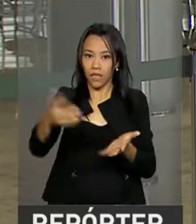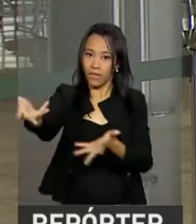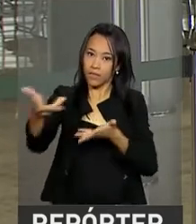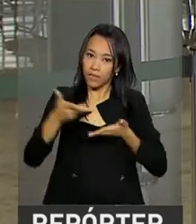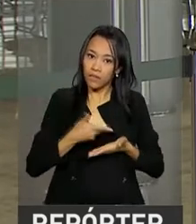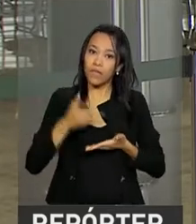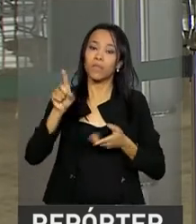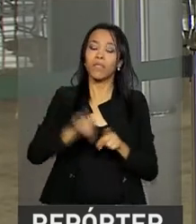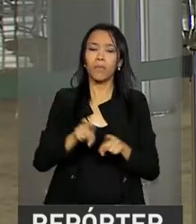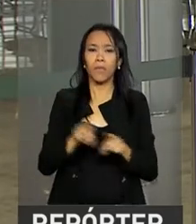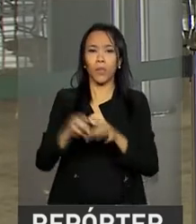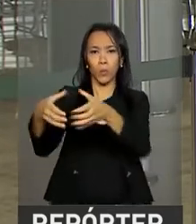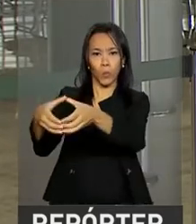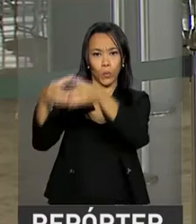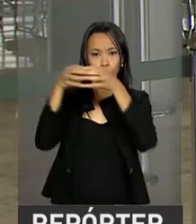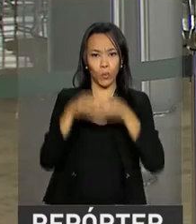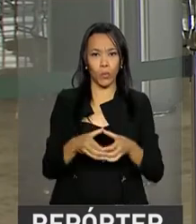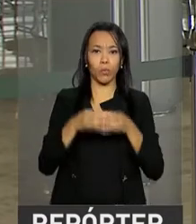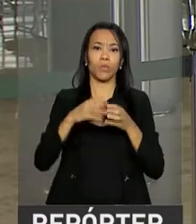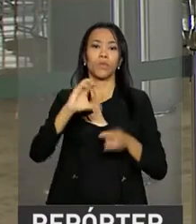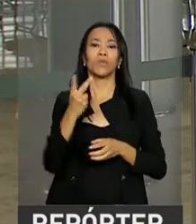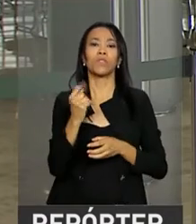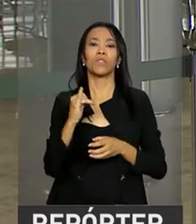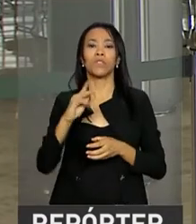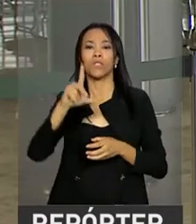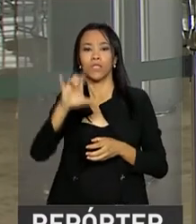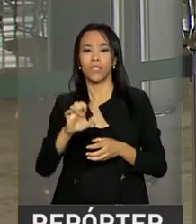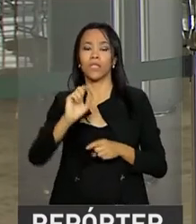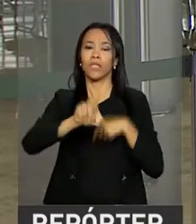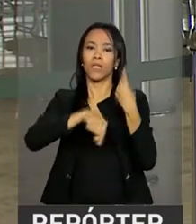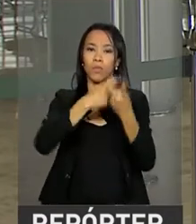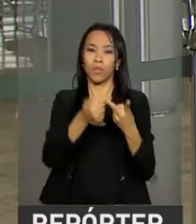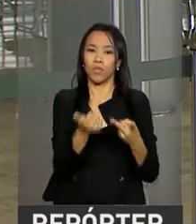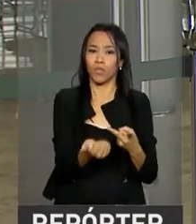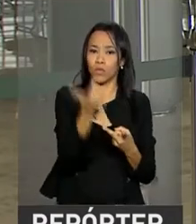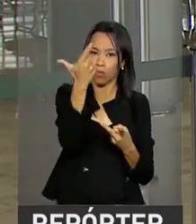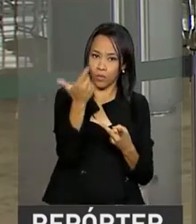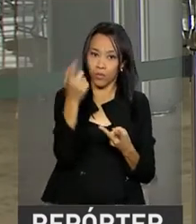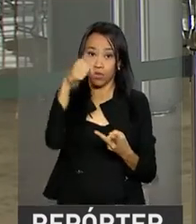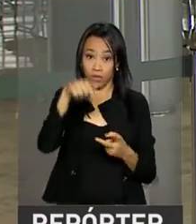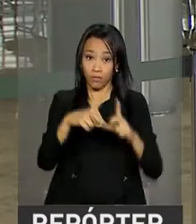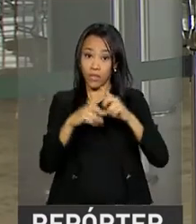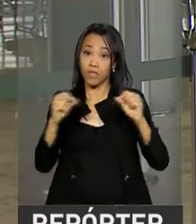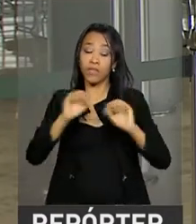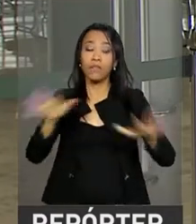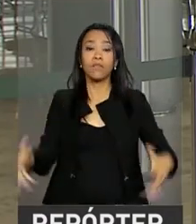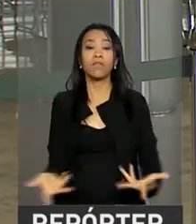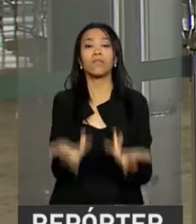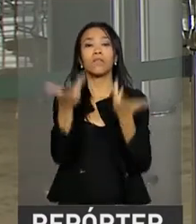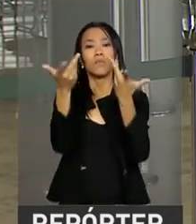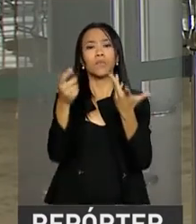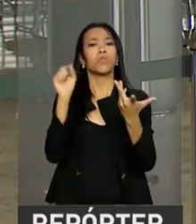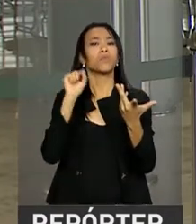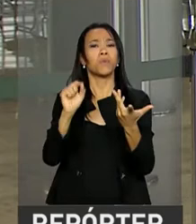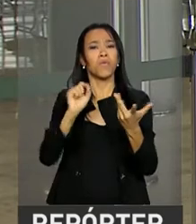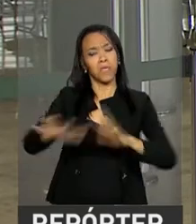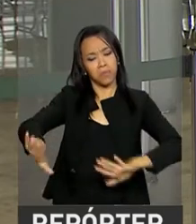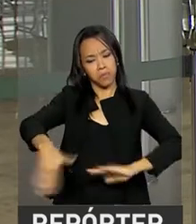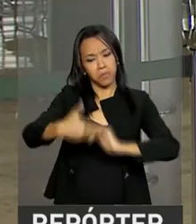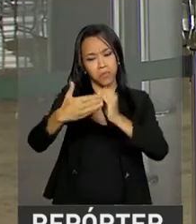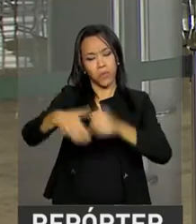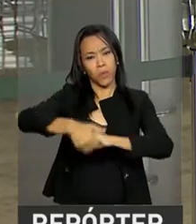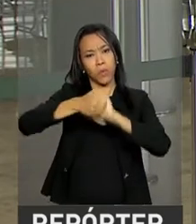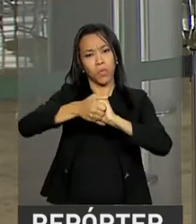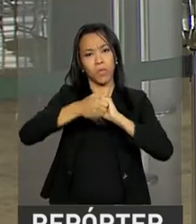chilenos ao meio dia o presidente temer participa em brasília da cerimônia de cumprimentos de fim de ano dos